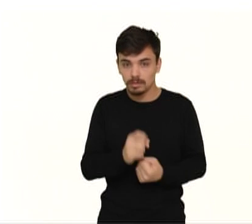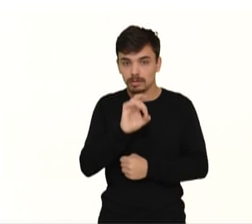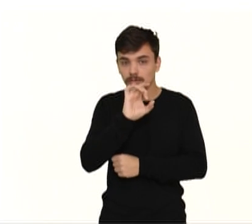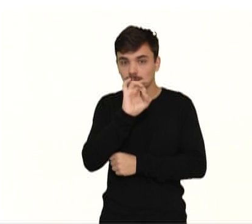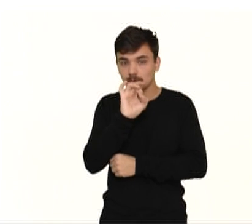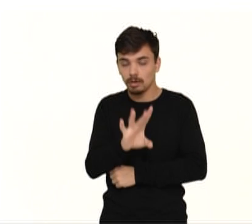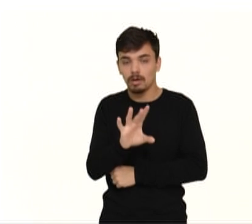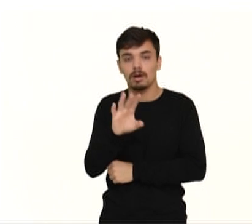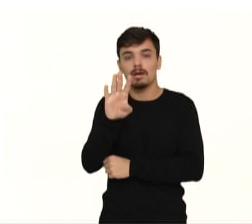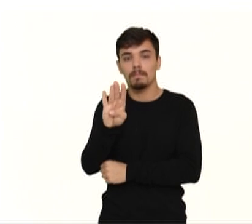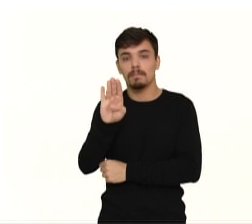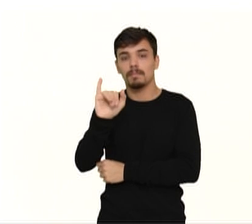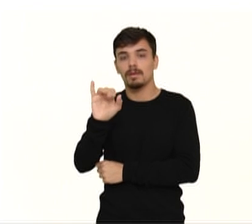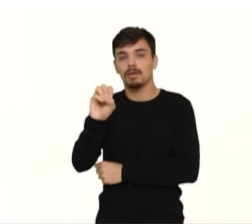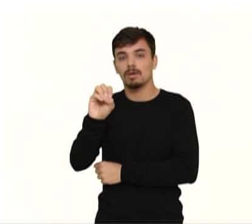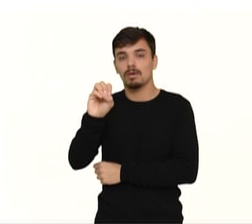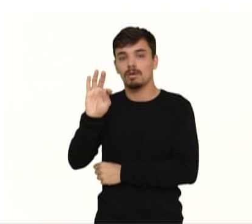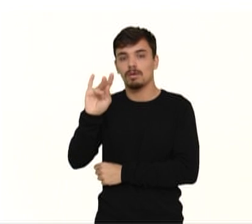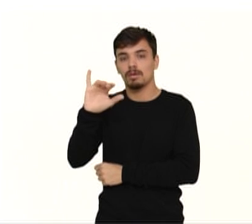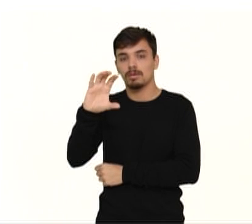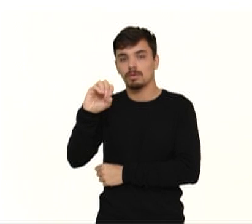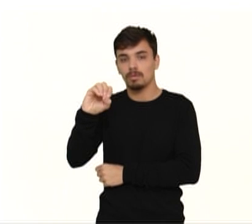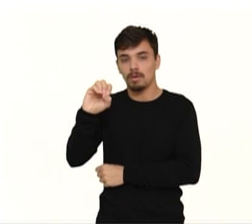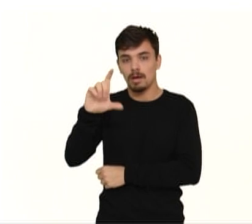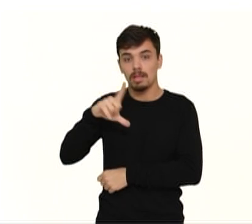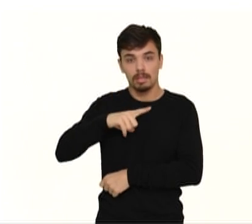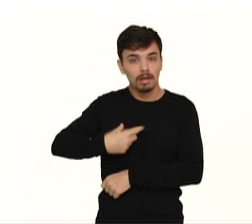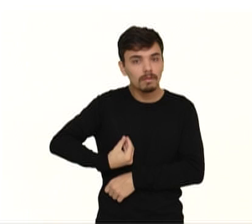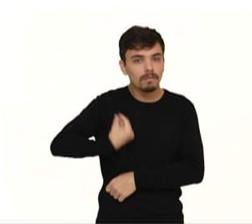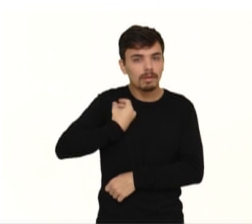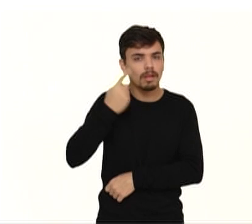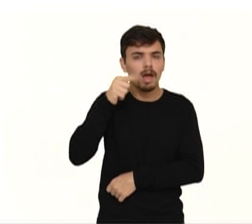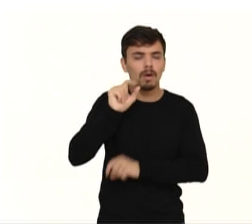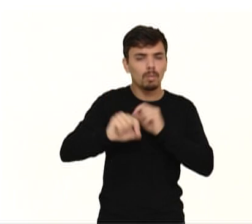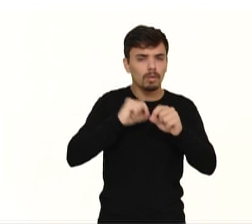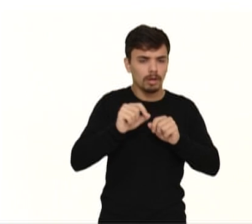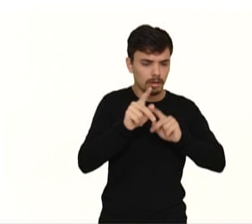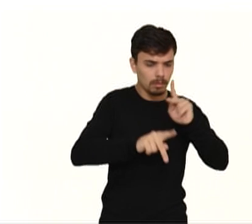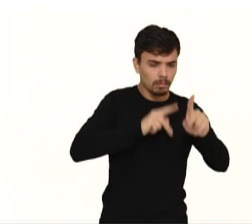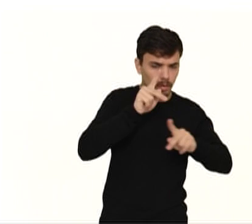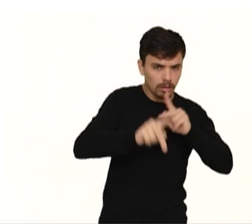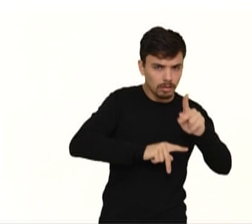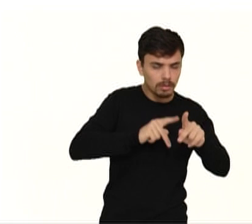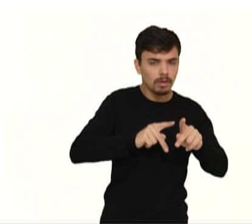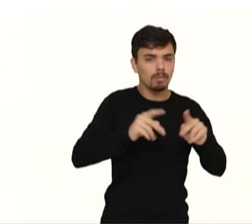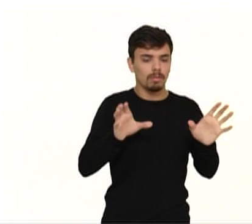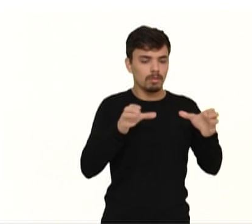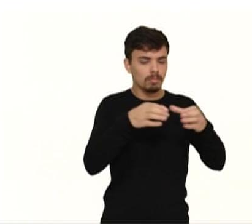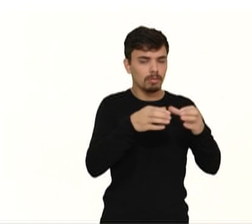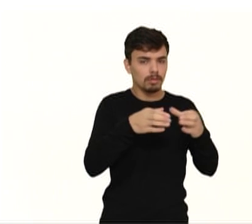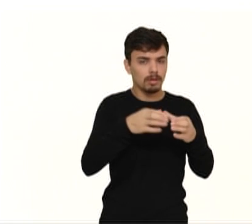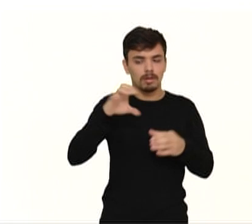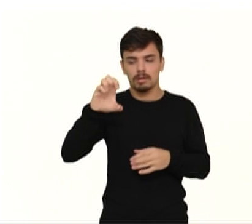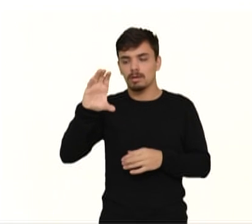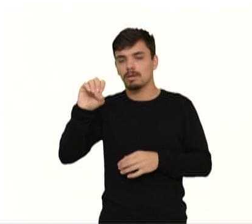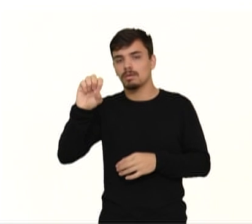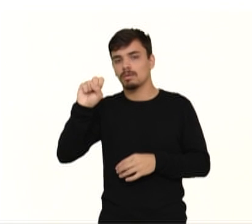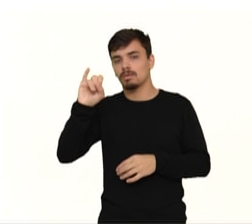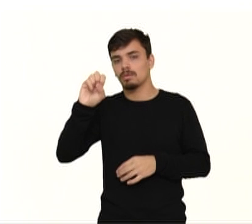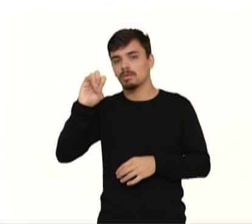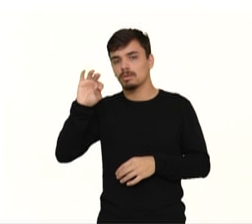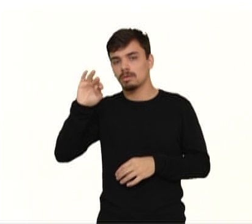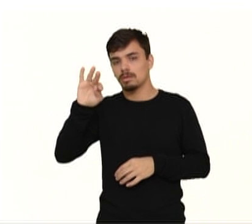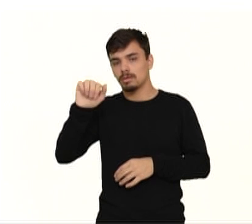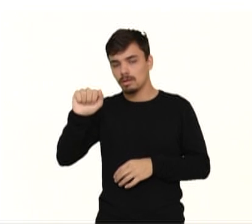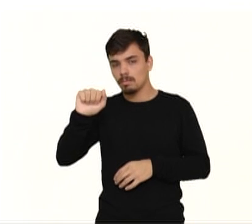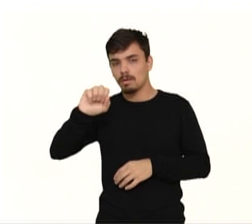fatores bióticos de uma região, temos o quê? Uma população, uma comunidade, um ecossistema ou